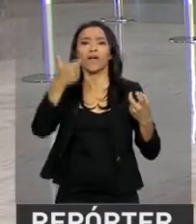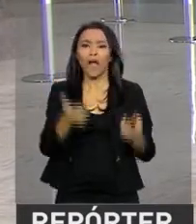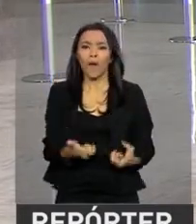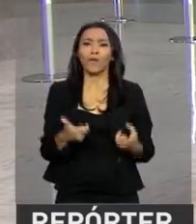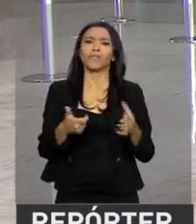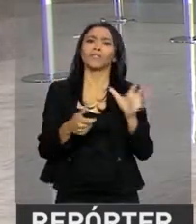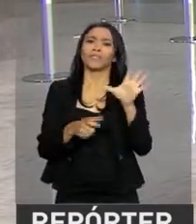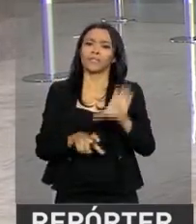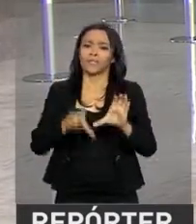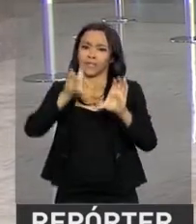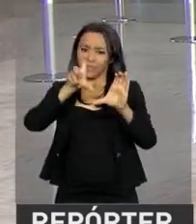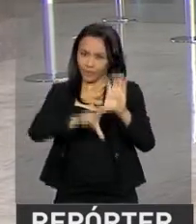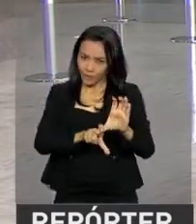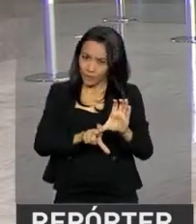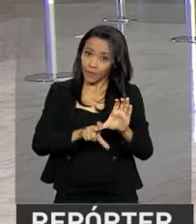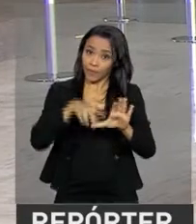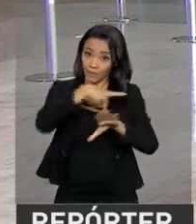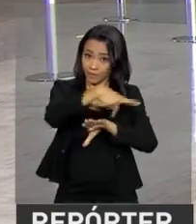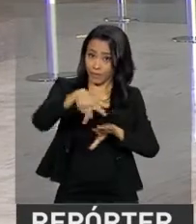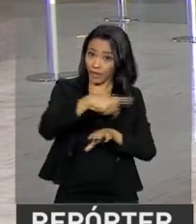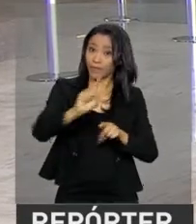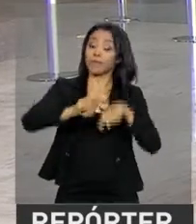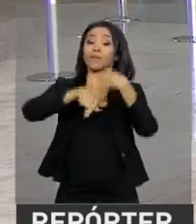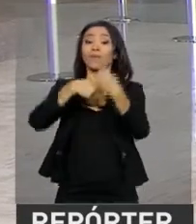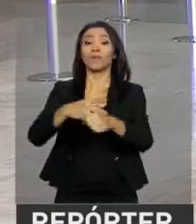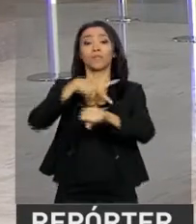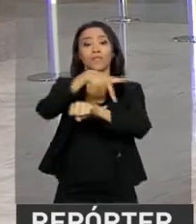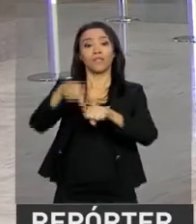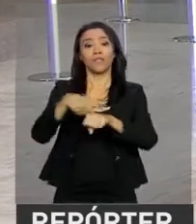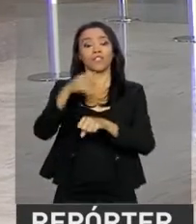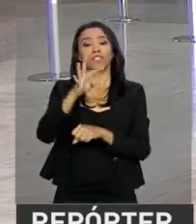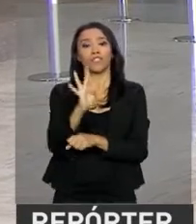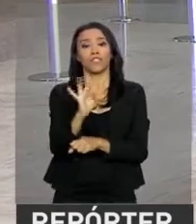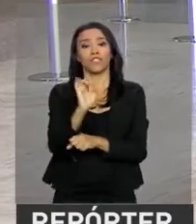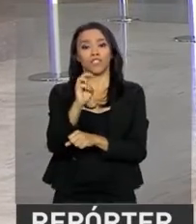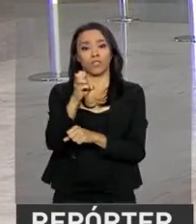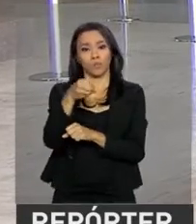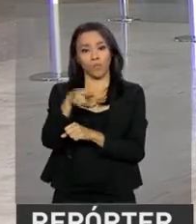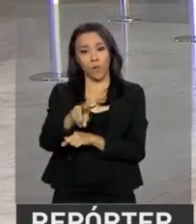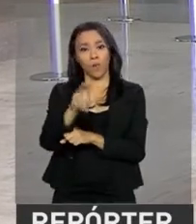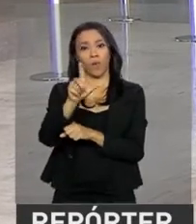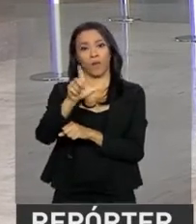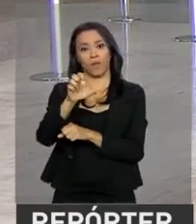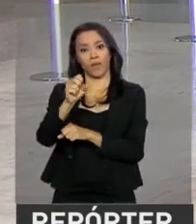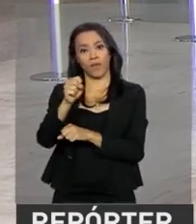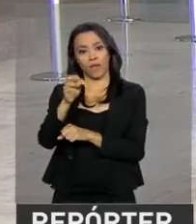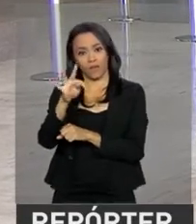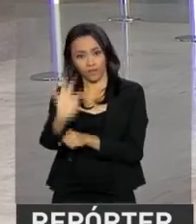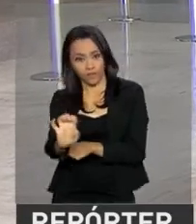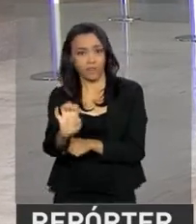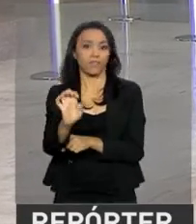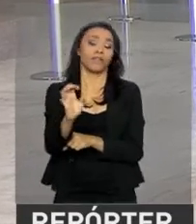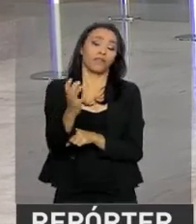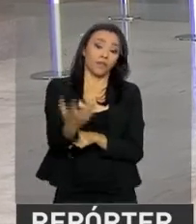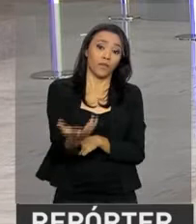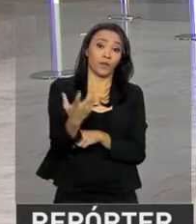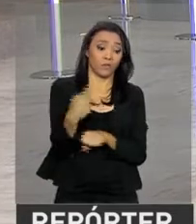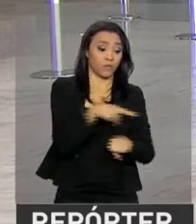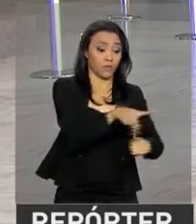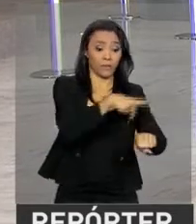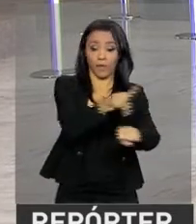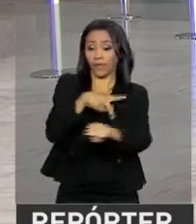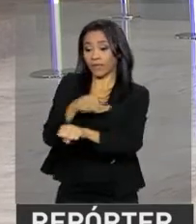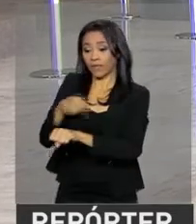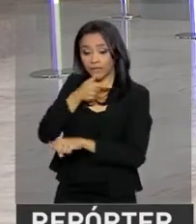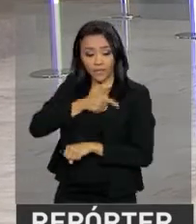com o presidente do Timor-Leste, Taur Matan Ruak. A gente lembra aí que a comunidade de países de língua portuguesa